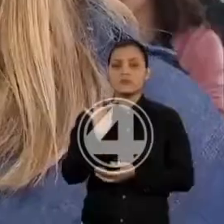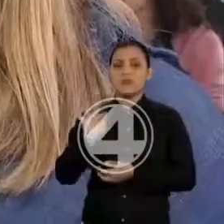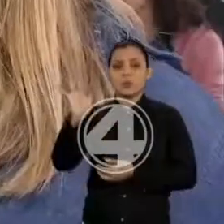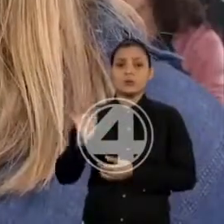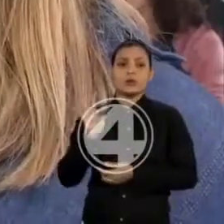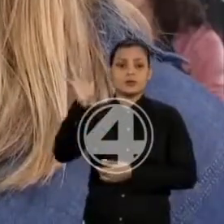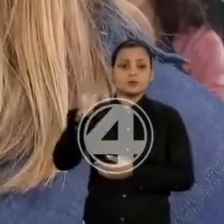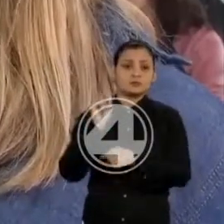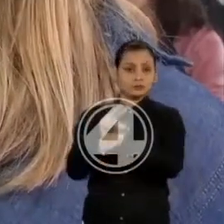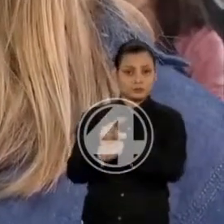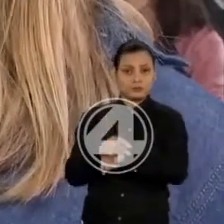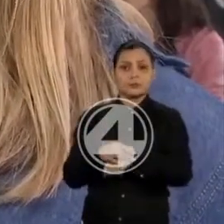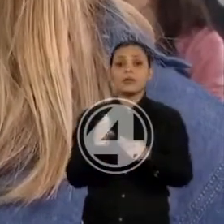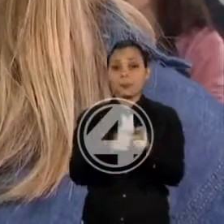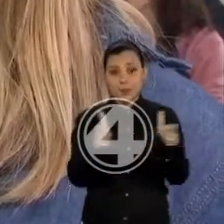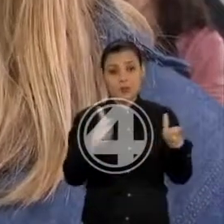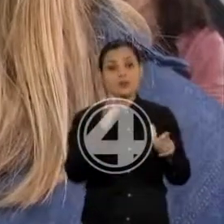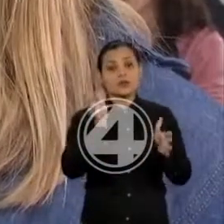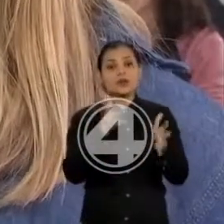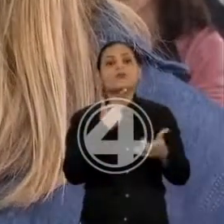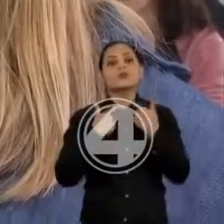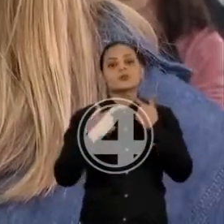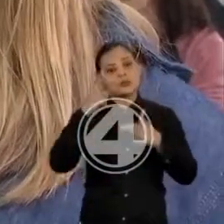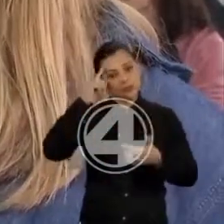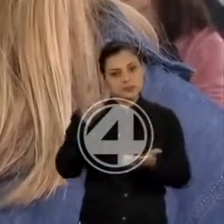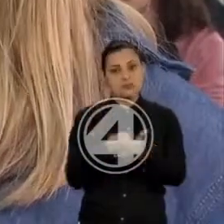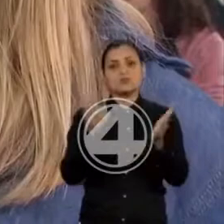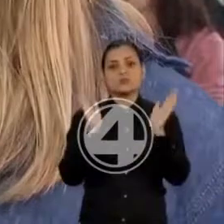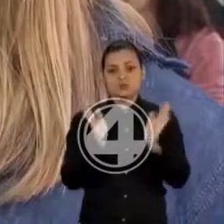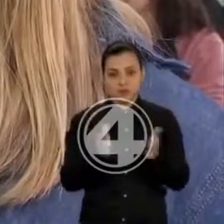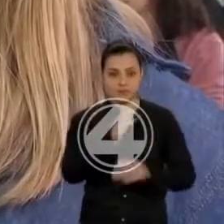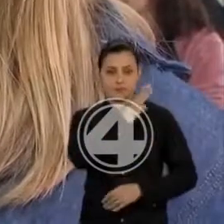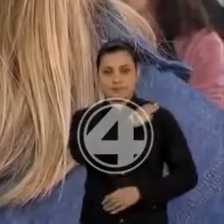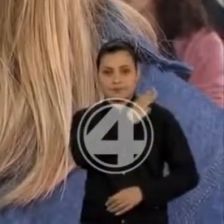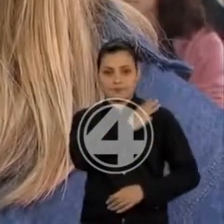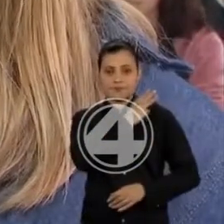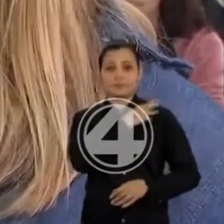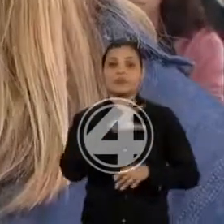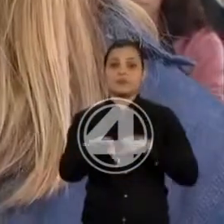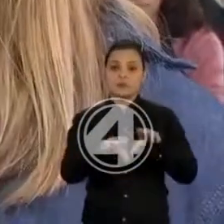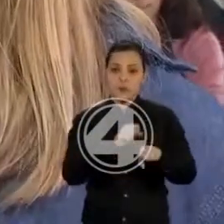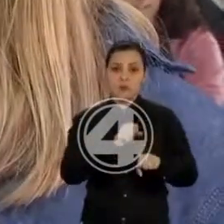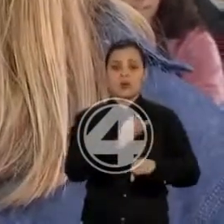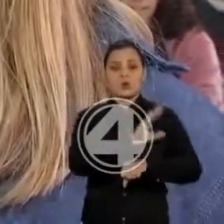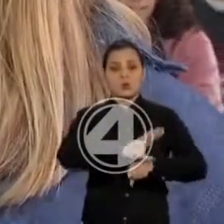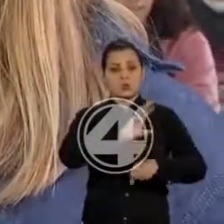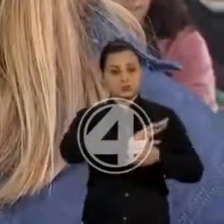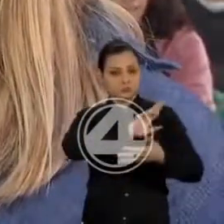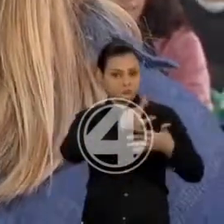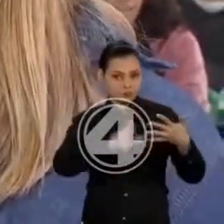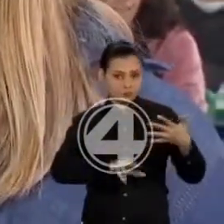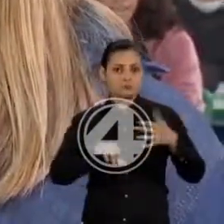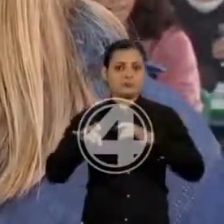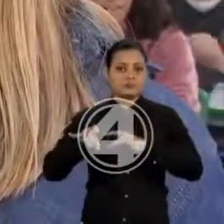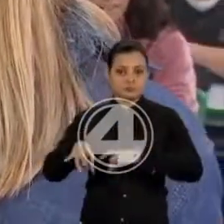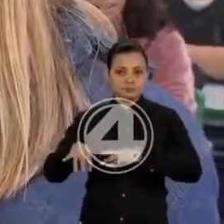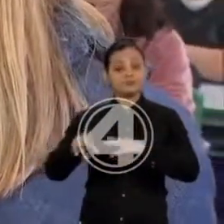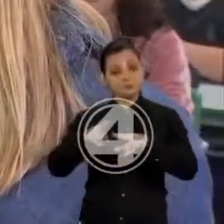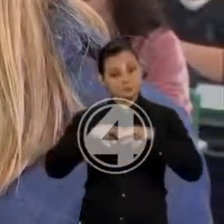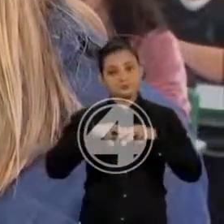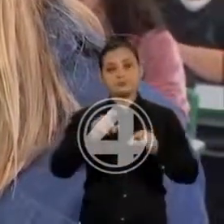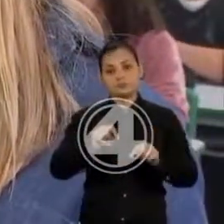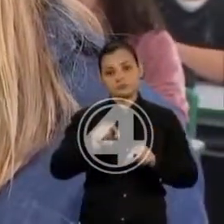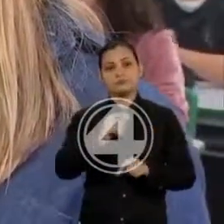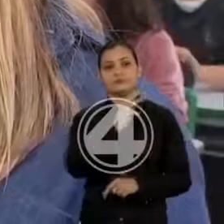superior. Muitos já têm noção do que querem fazer, né? Querem terminar o ensino médio com uma profissão, então acabam fazendo a escolha